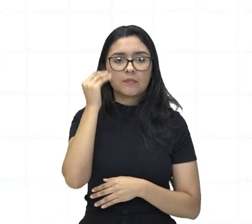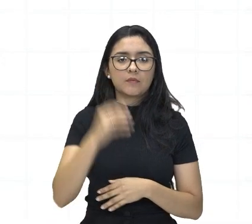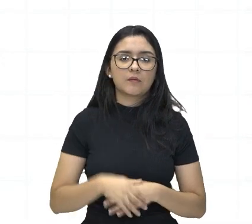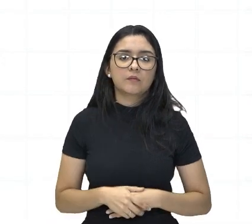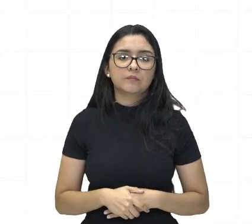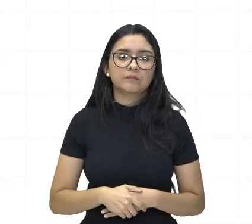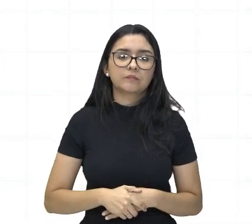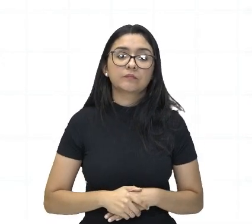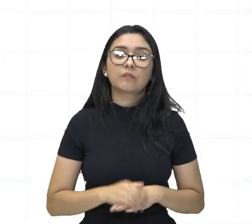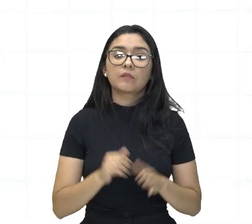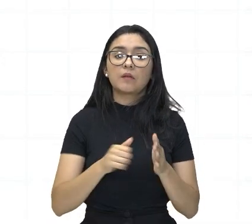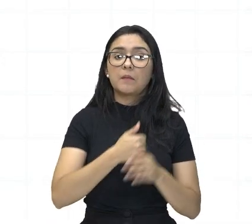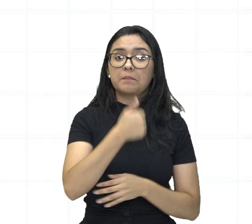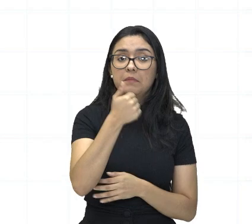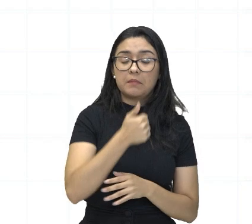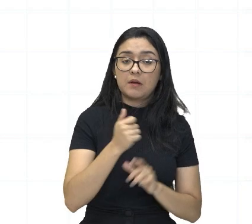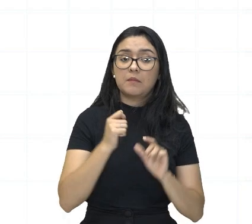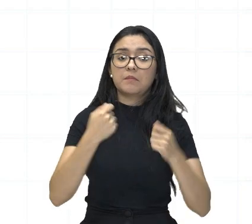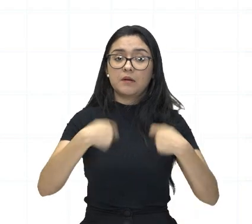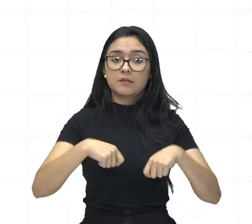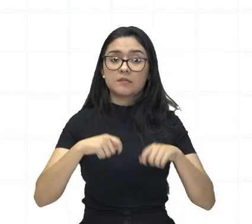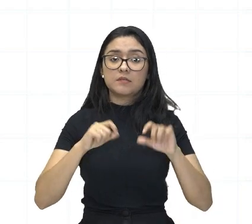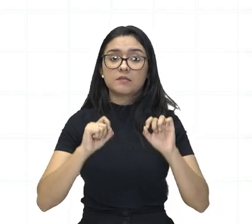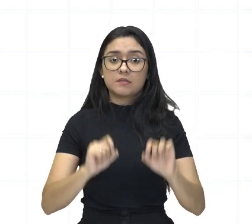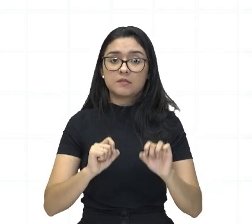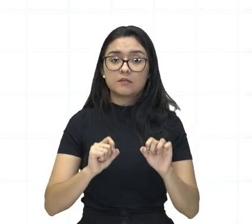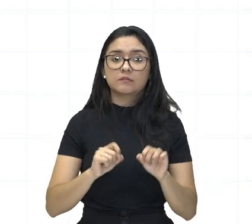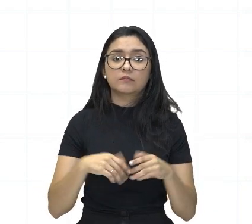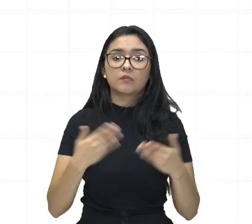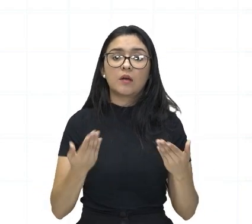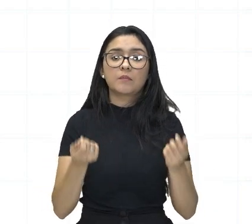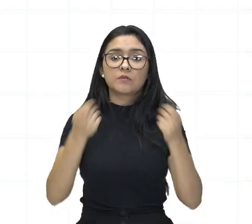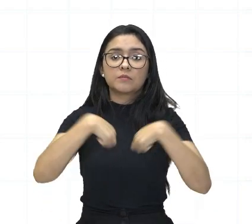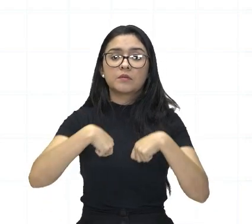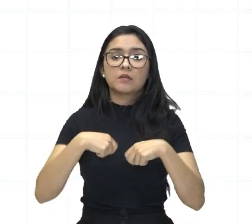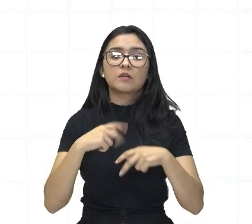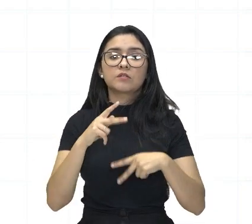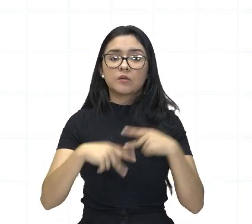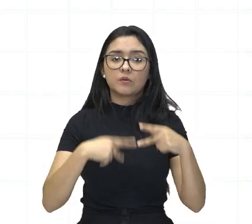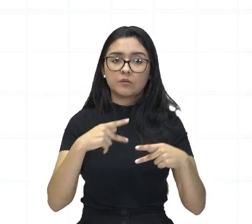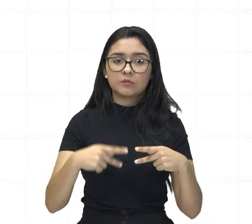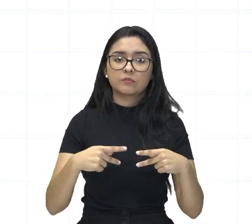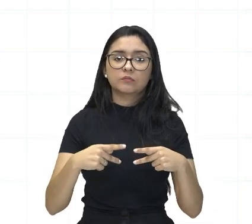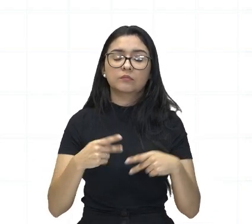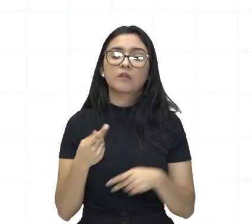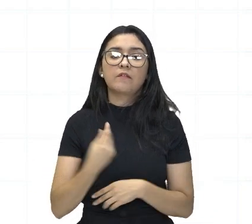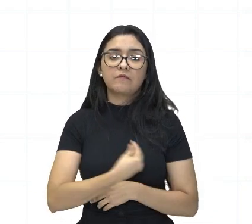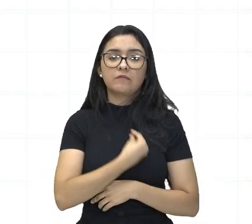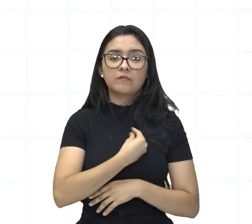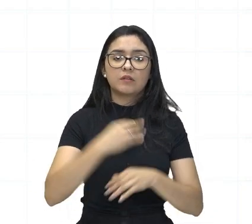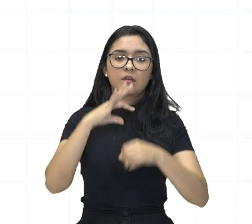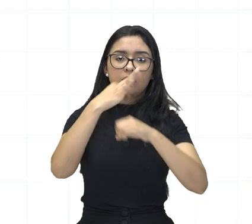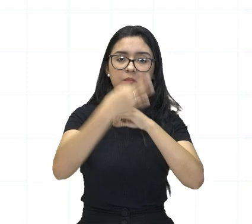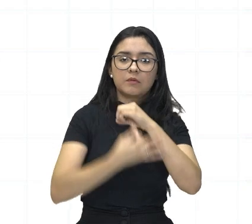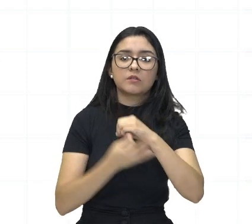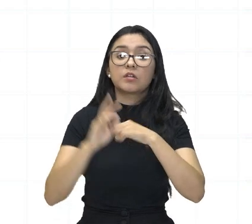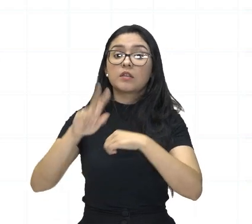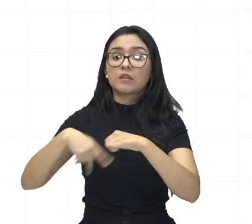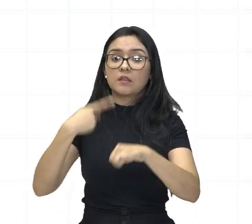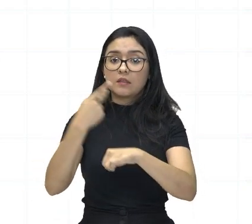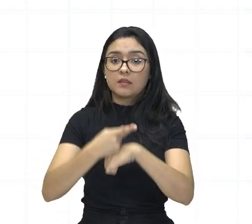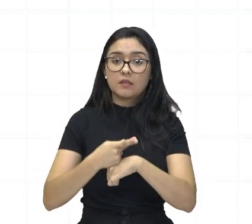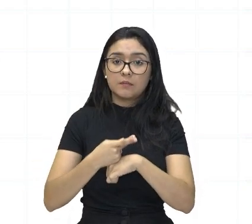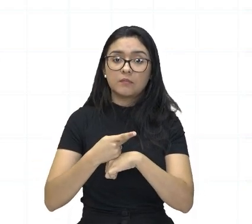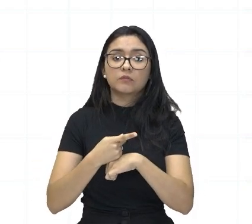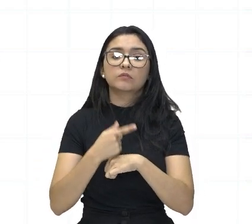só. Primeiro, é necessário avaliar a viabilidade econômica da colonização em Marte. Depois,